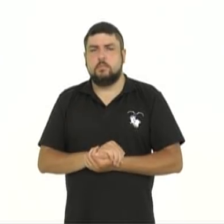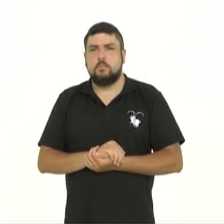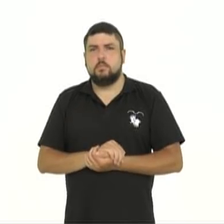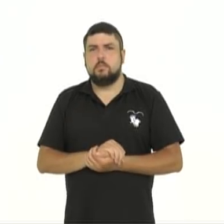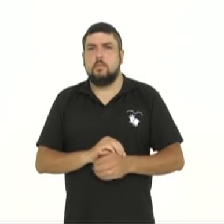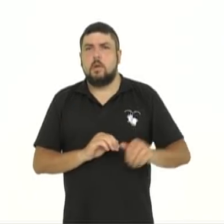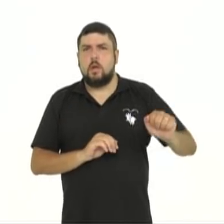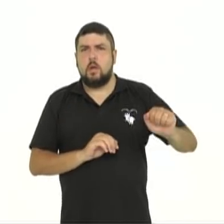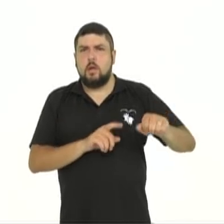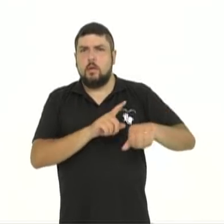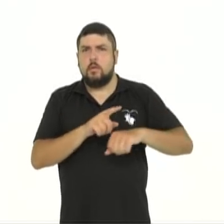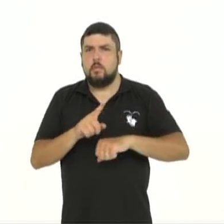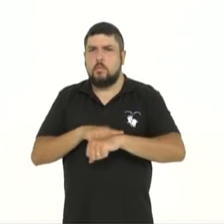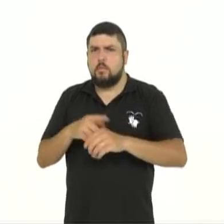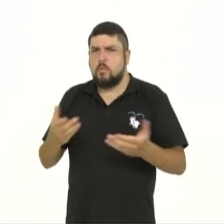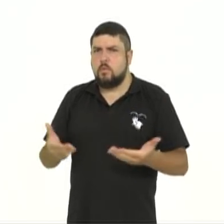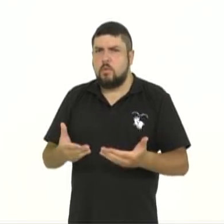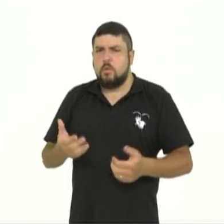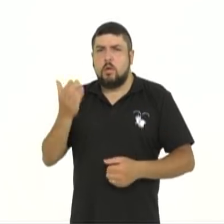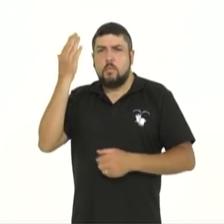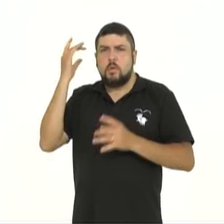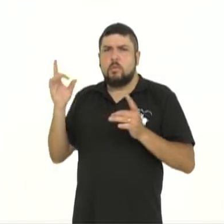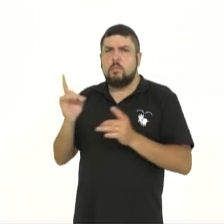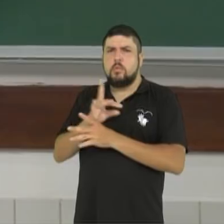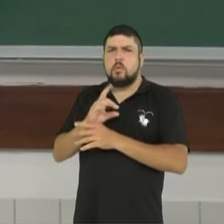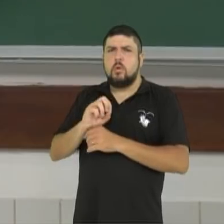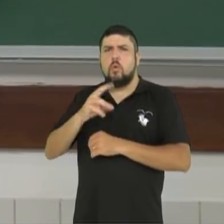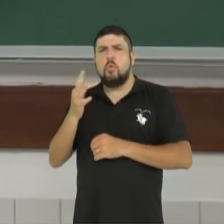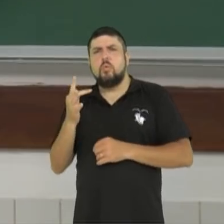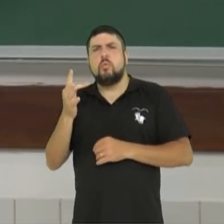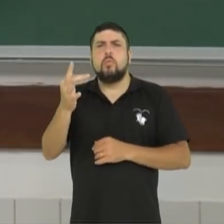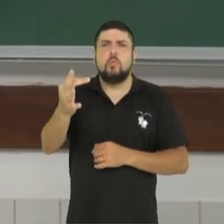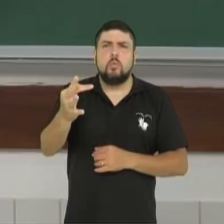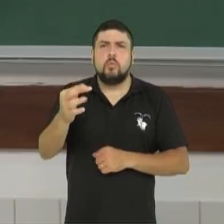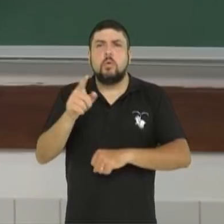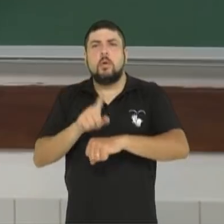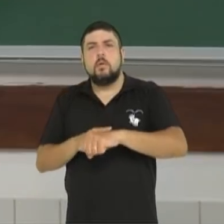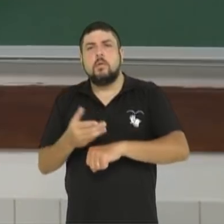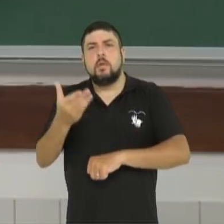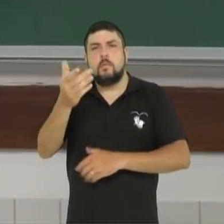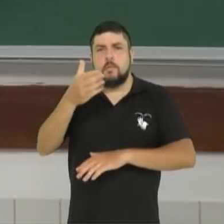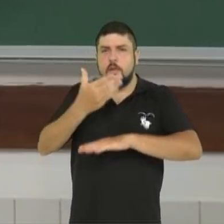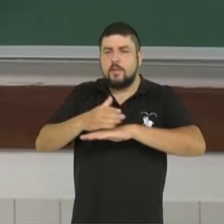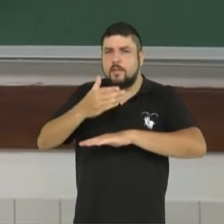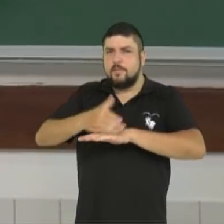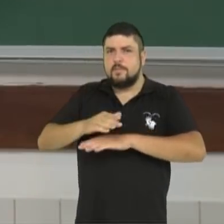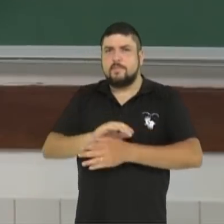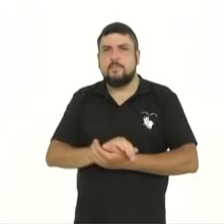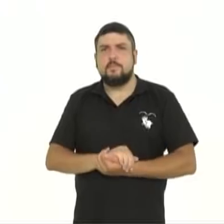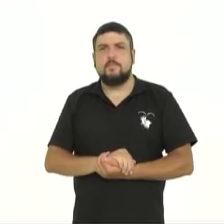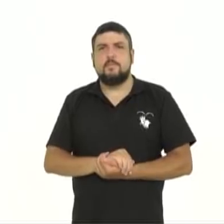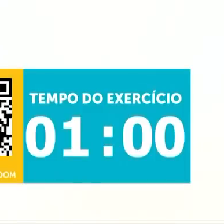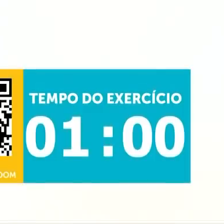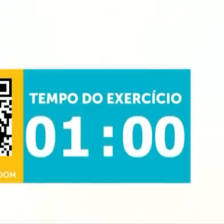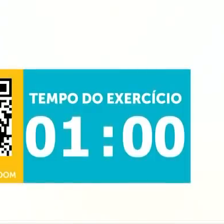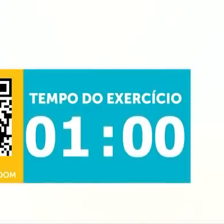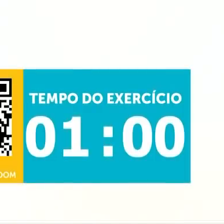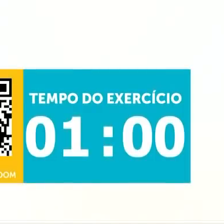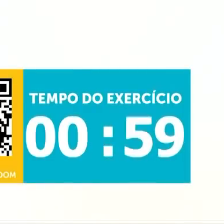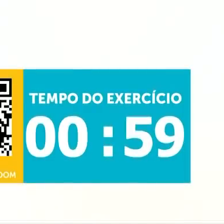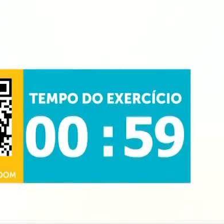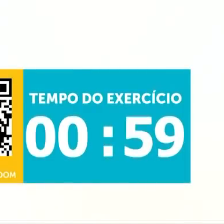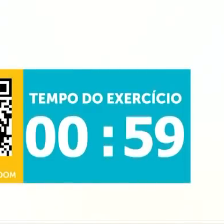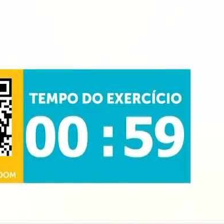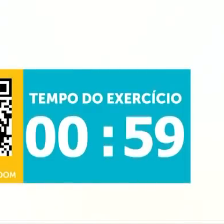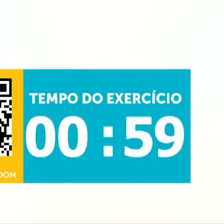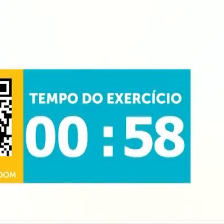do indicativo, pretérito perfeito ou futuro do presente? Mais um tempinho para vocês se lembrarem aí dos verbos.